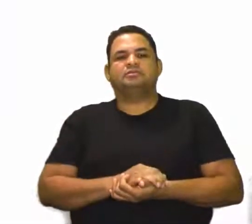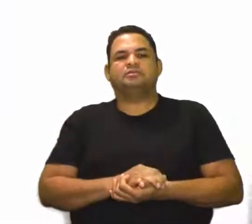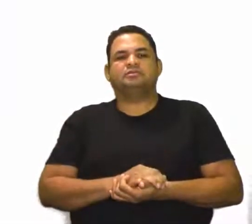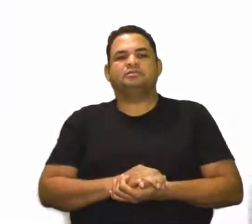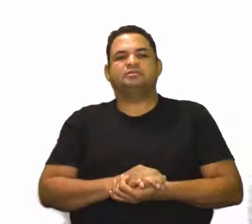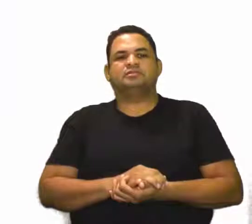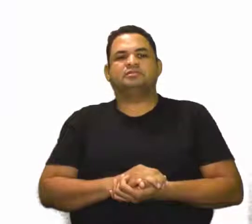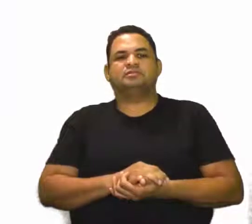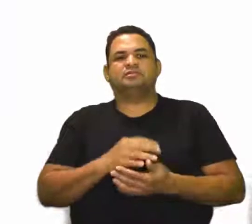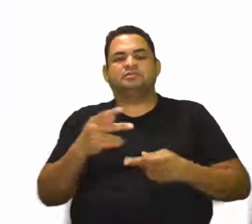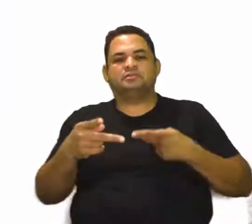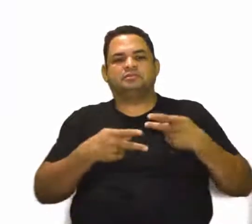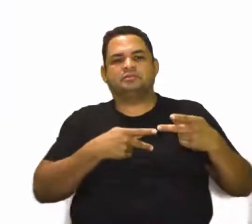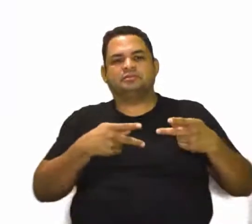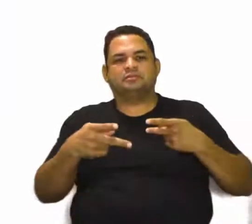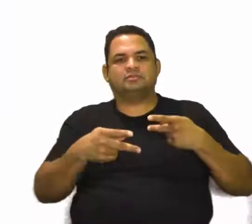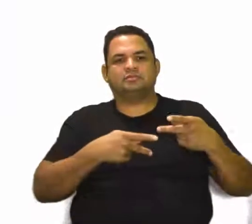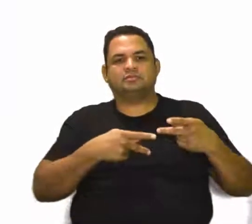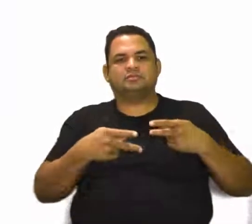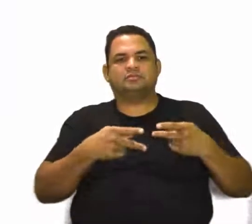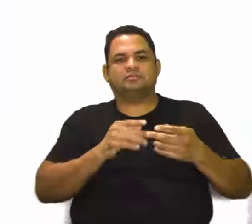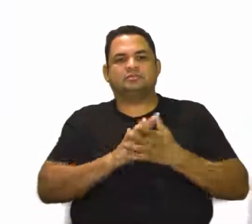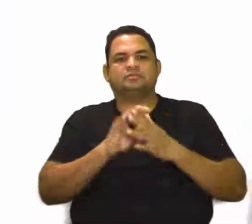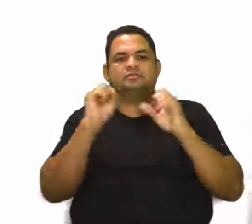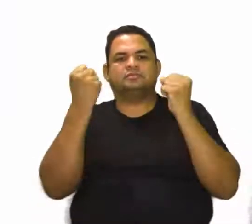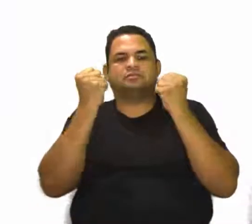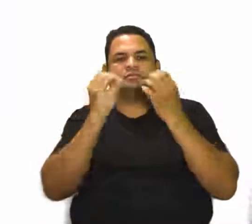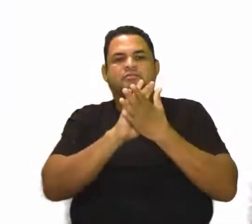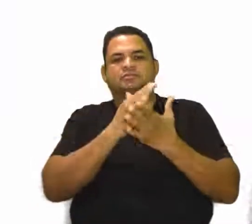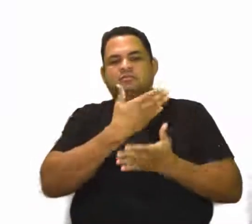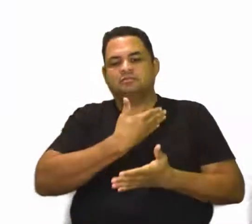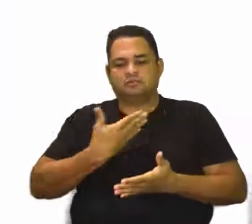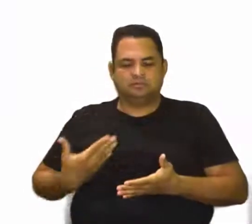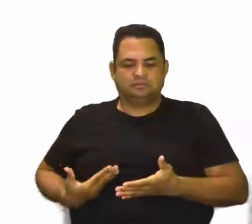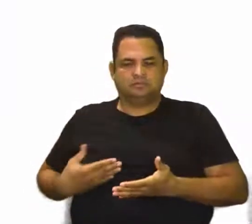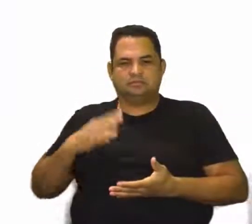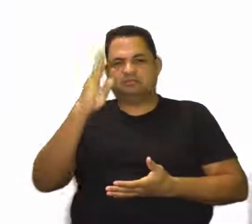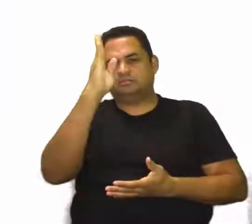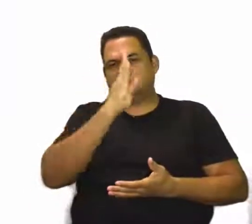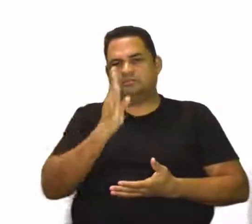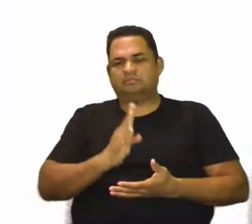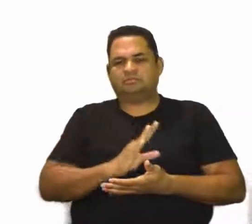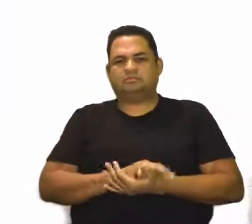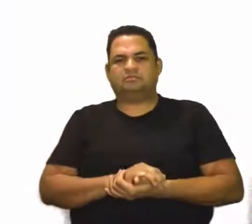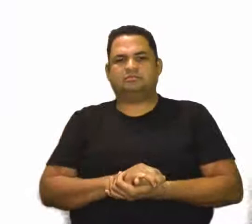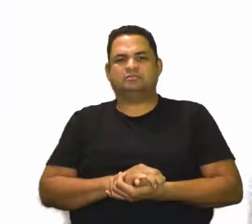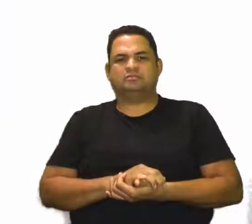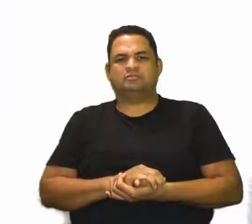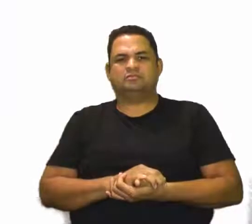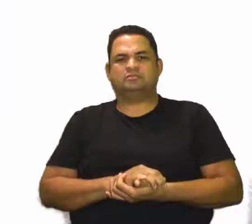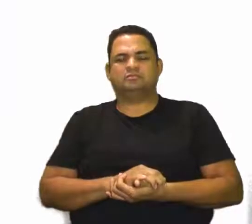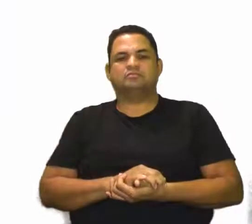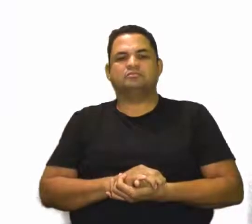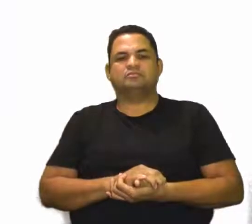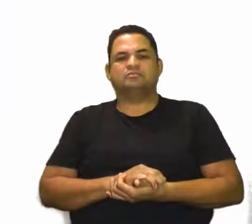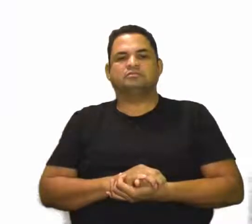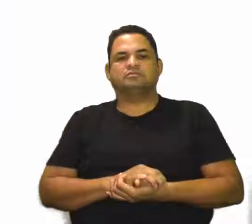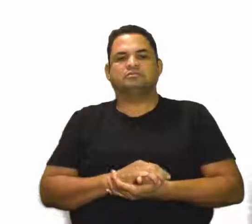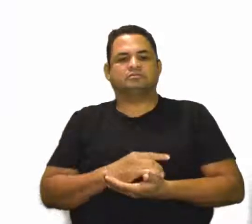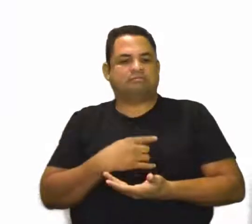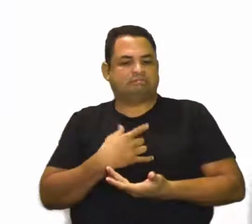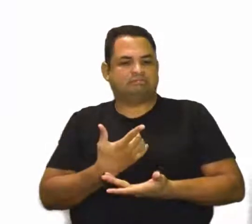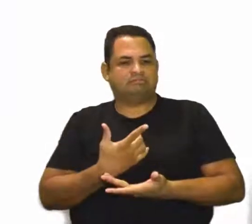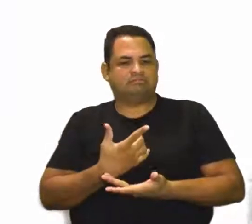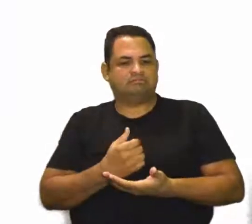Iris? São os programas de atividade física público, né, no Brasil. Então vejam bem, eu já disse, dá para ficar sem